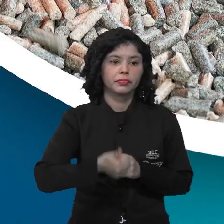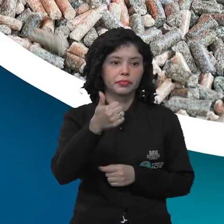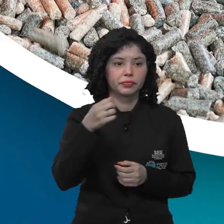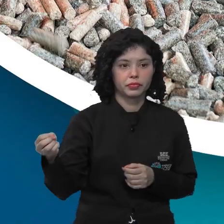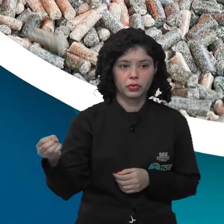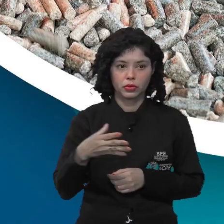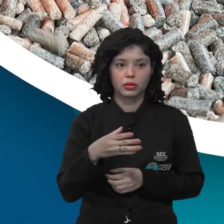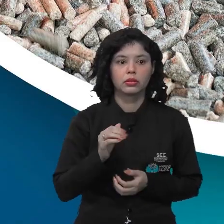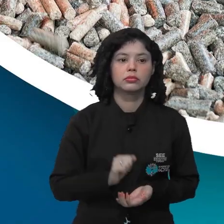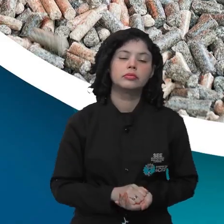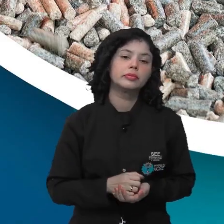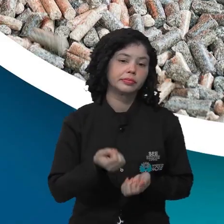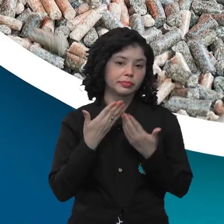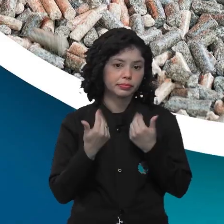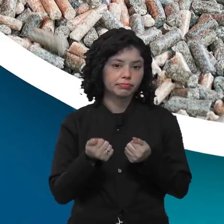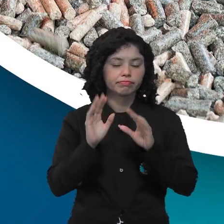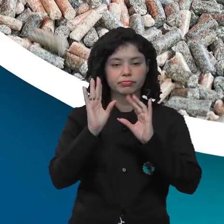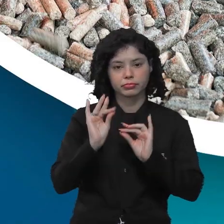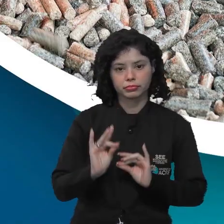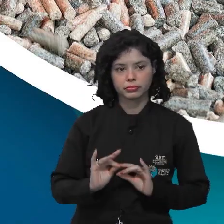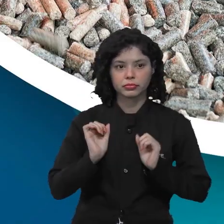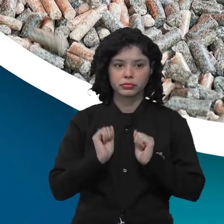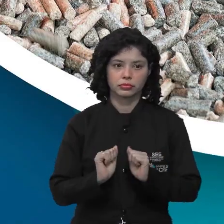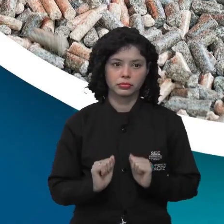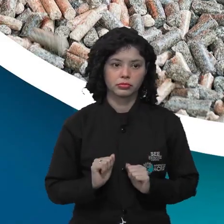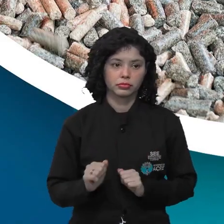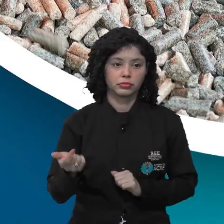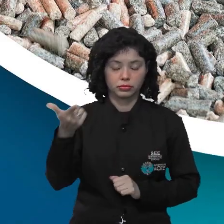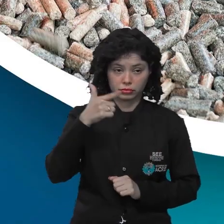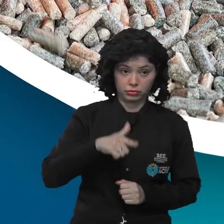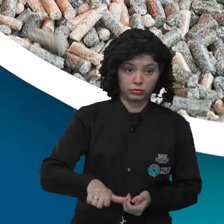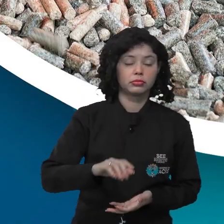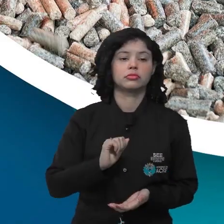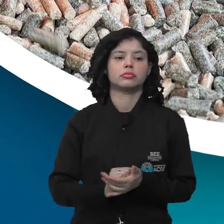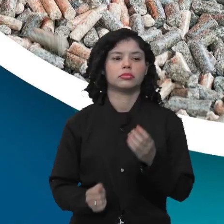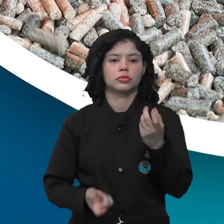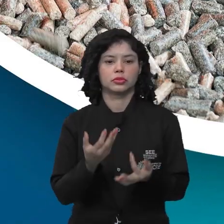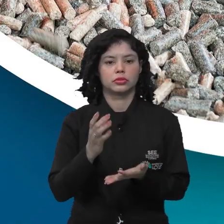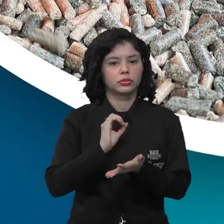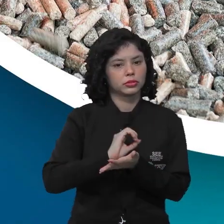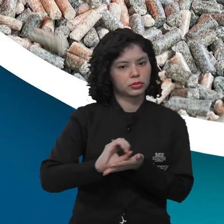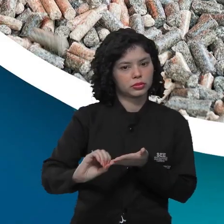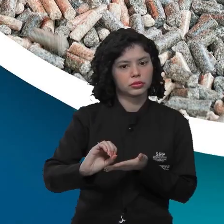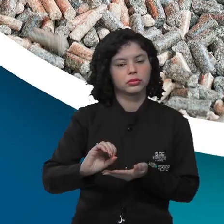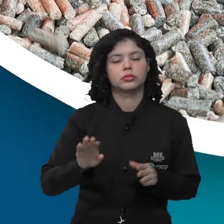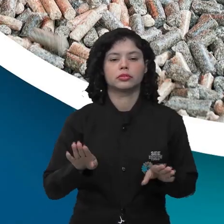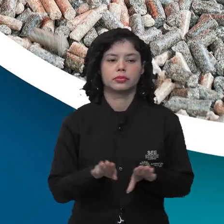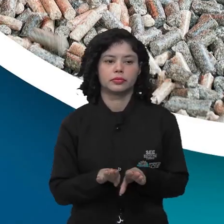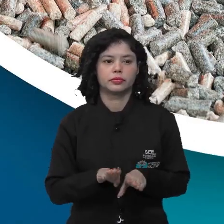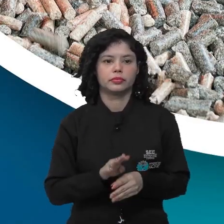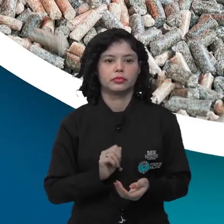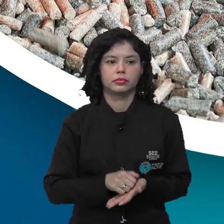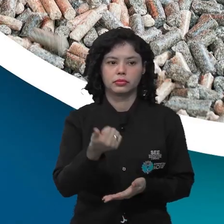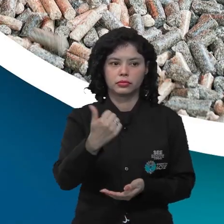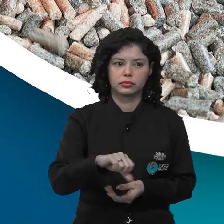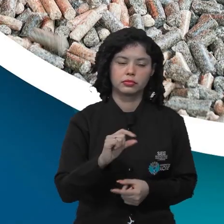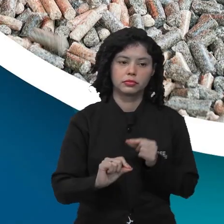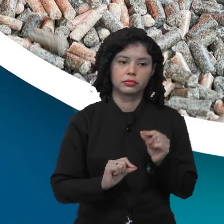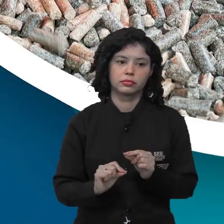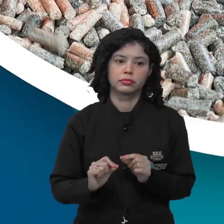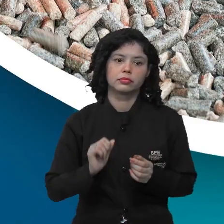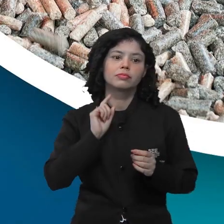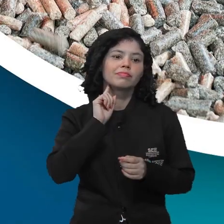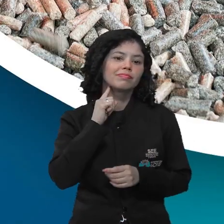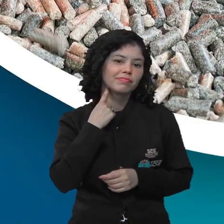é renovável, se for bem manejada, ela pode reaproveitar ali, resíduos orgânicos e agrícolas, porém as desvantagens é